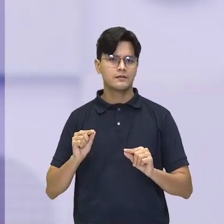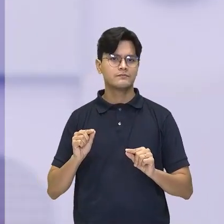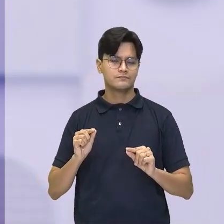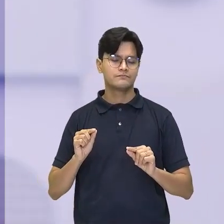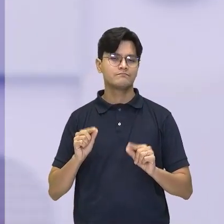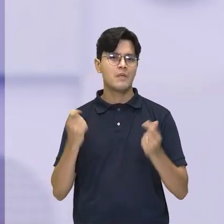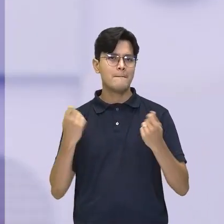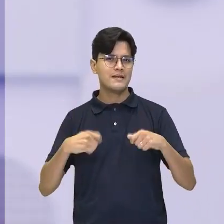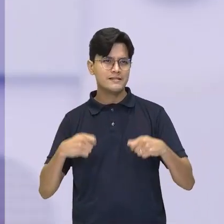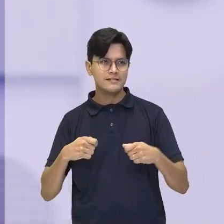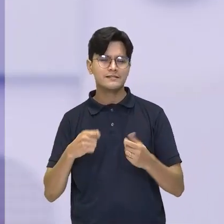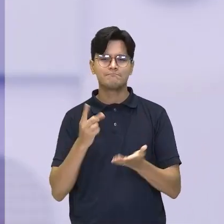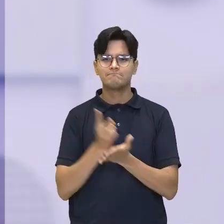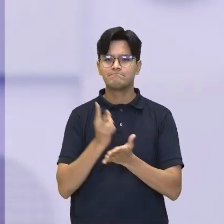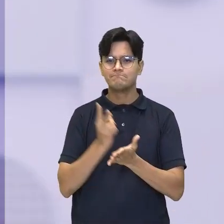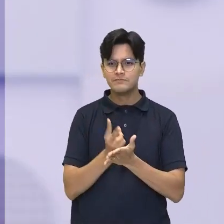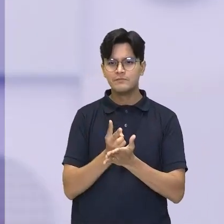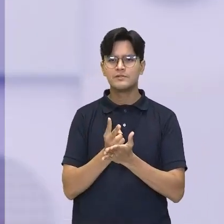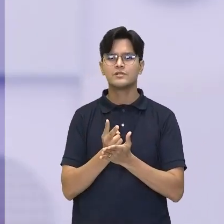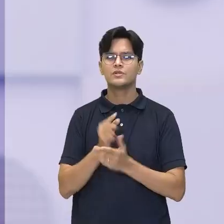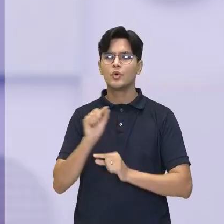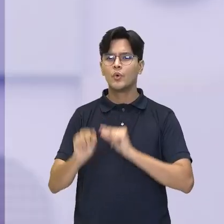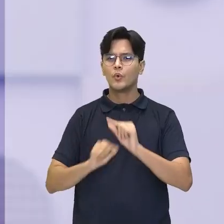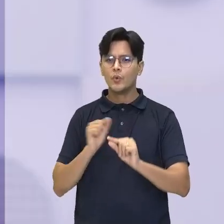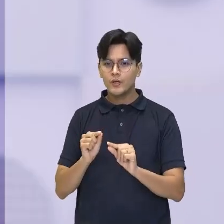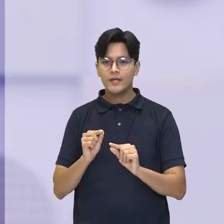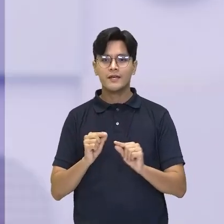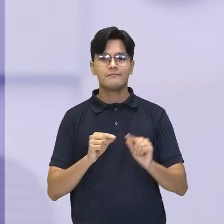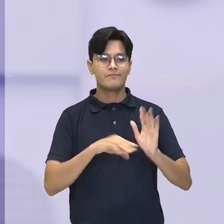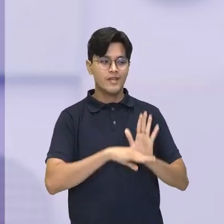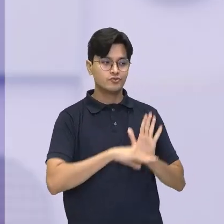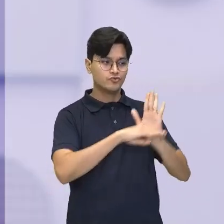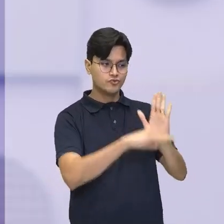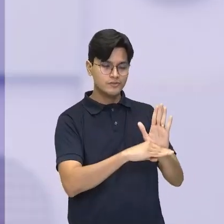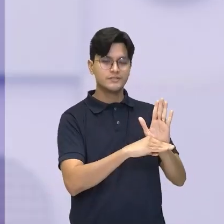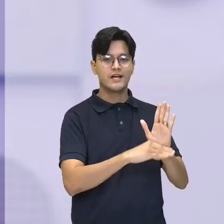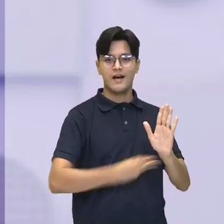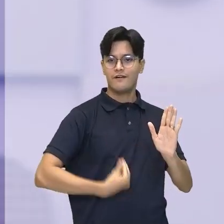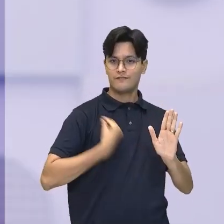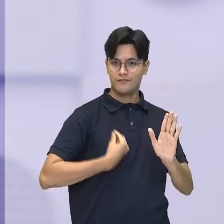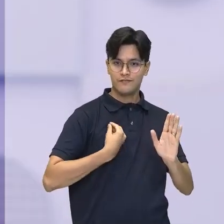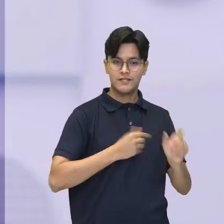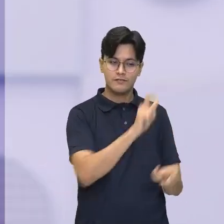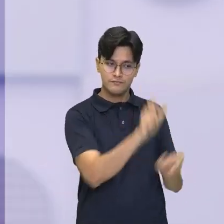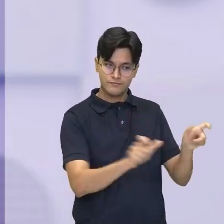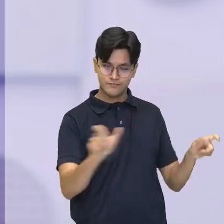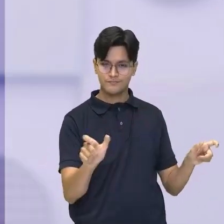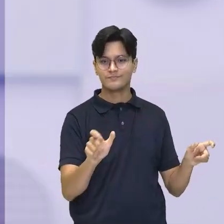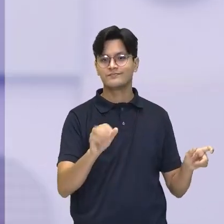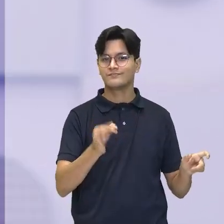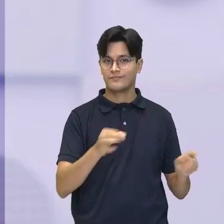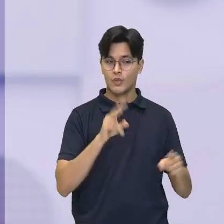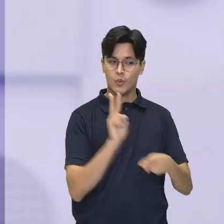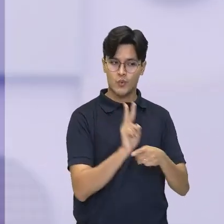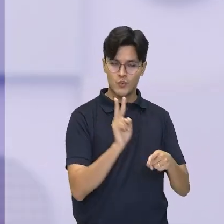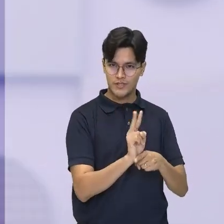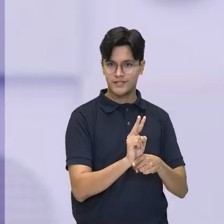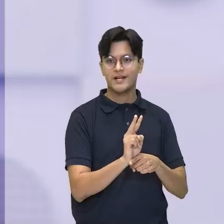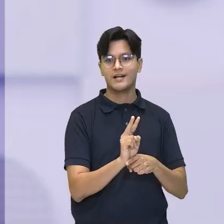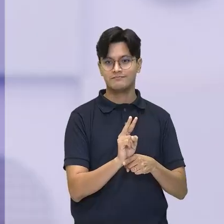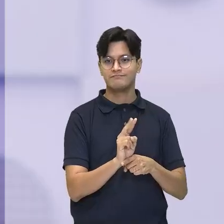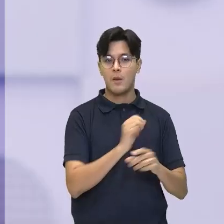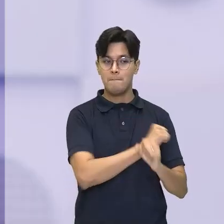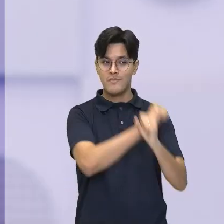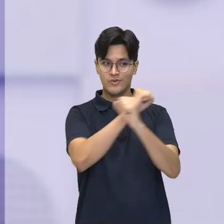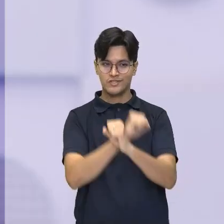buscar resgatar a vida das pessoas, cuidar da vida das pessoas, né? Proteger a